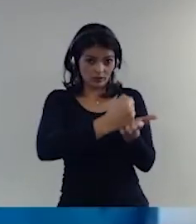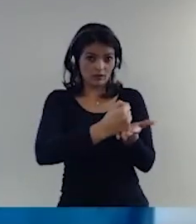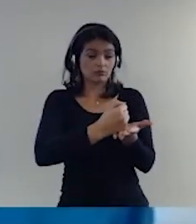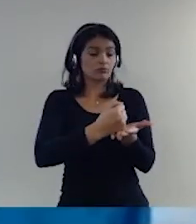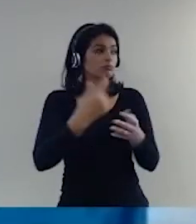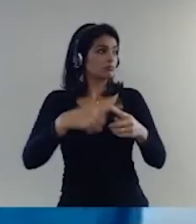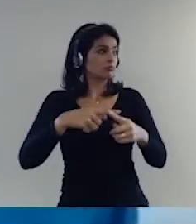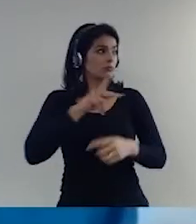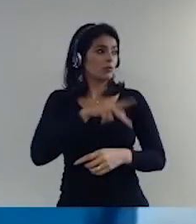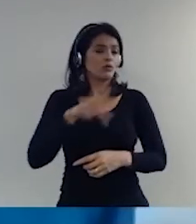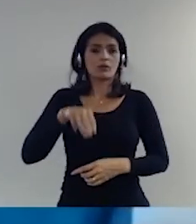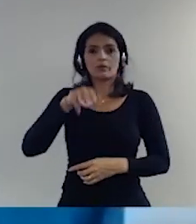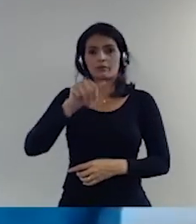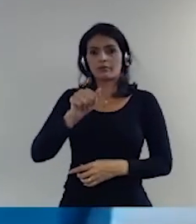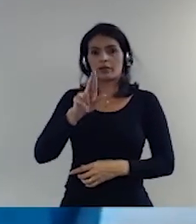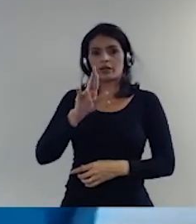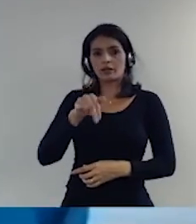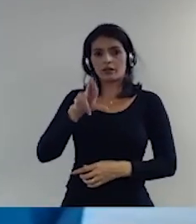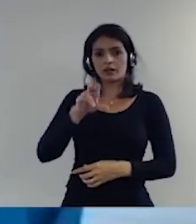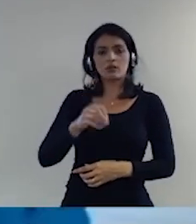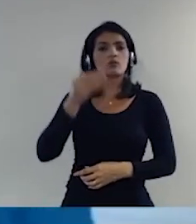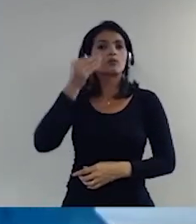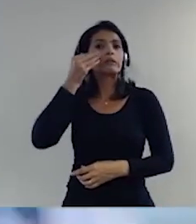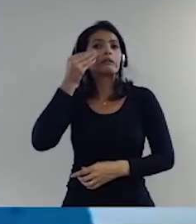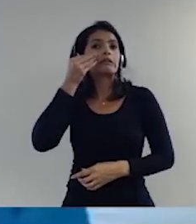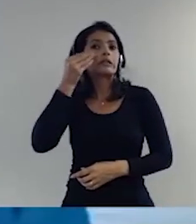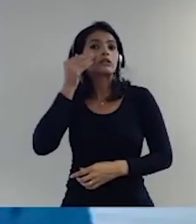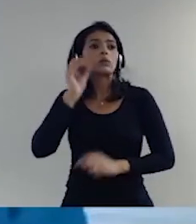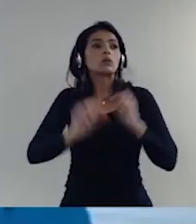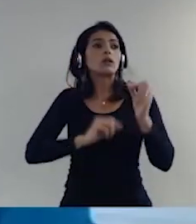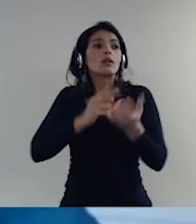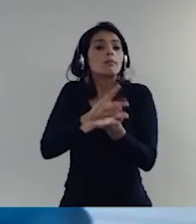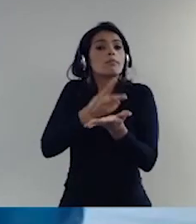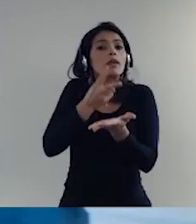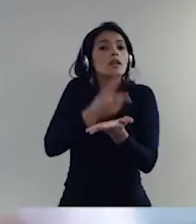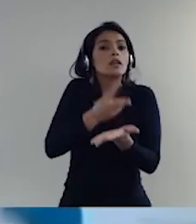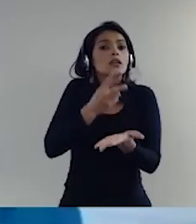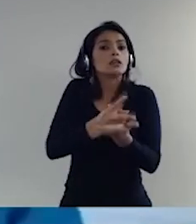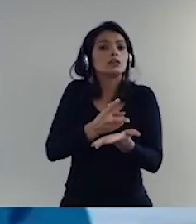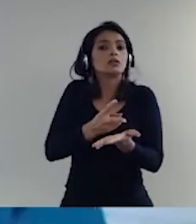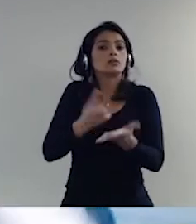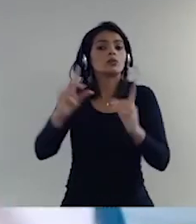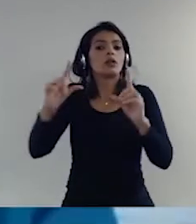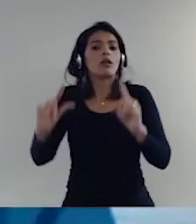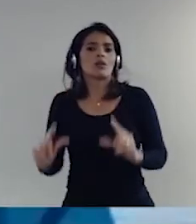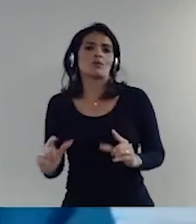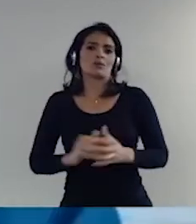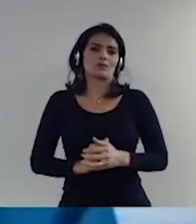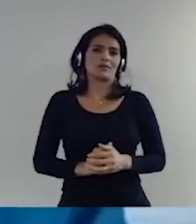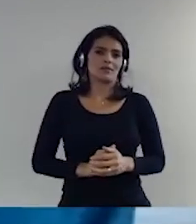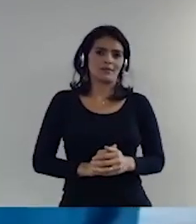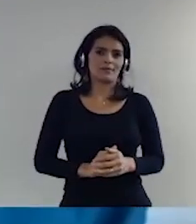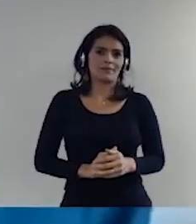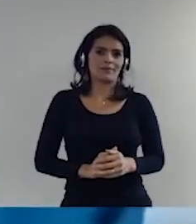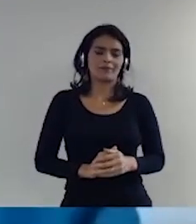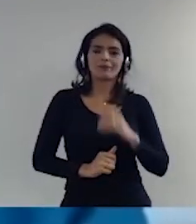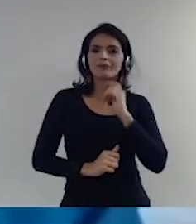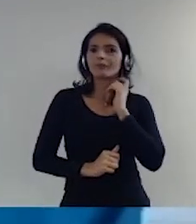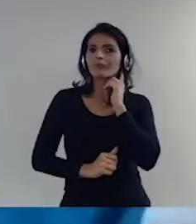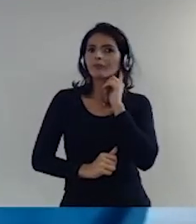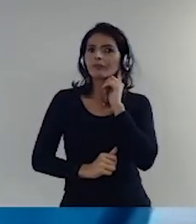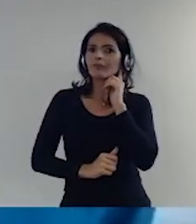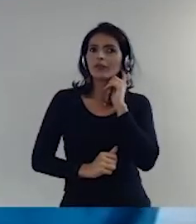aludiu o professor Marino, que é a tentativa de se manter, de se reduzir, né,